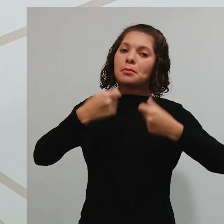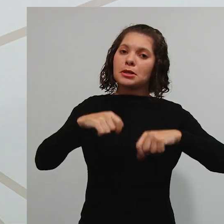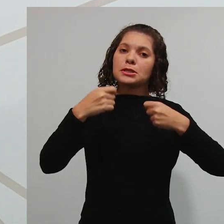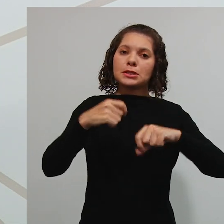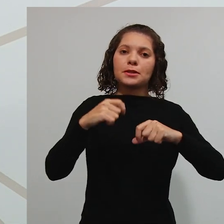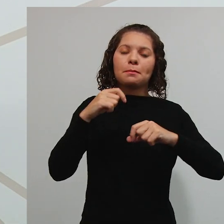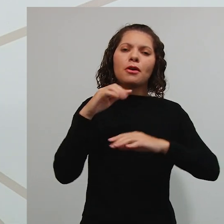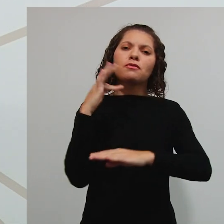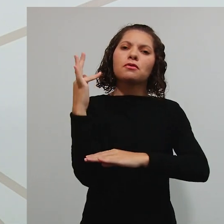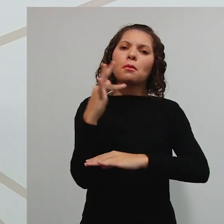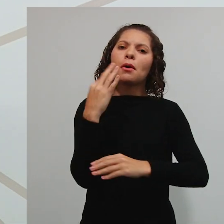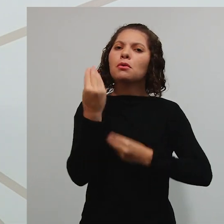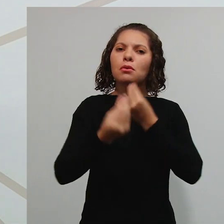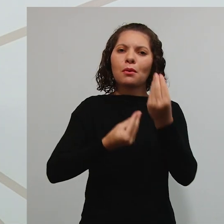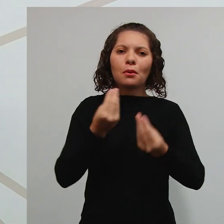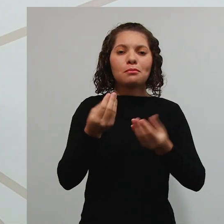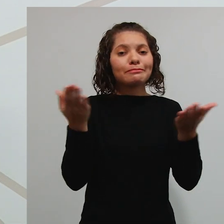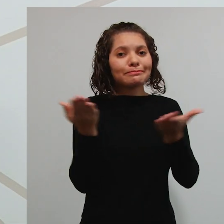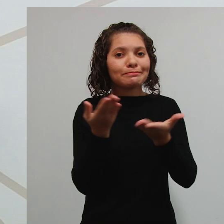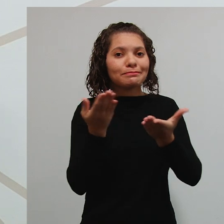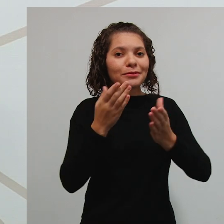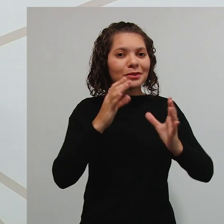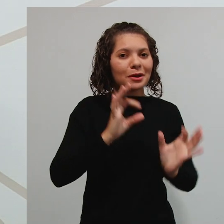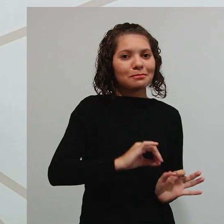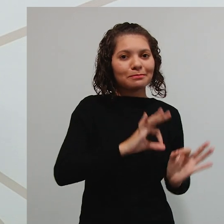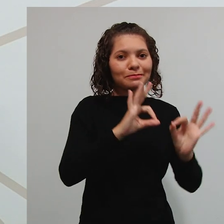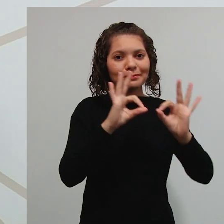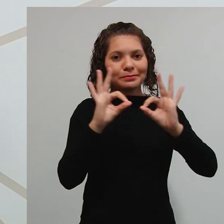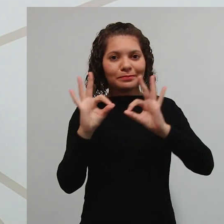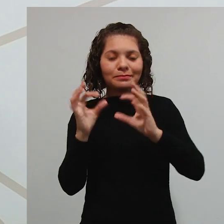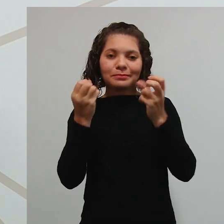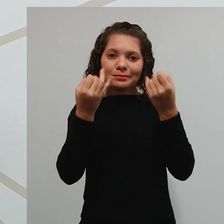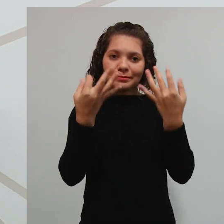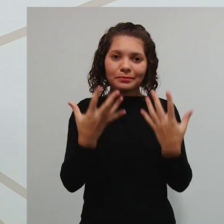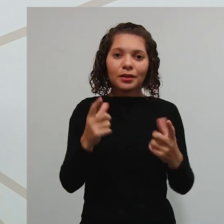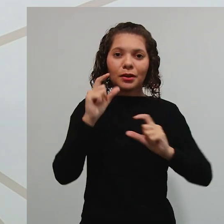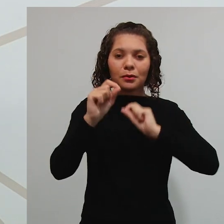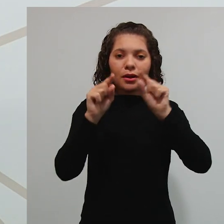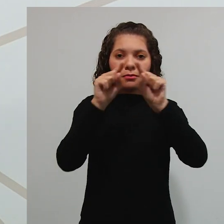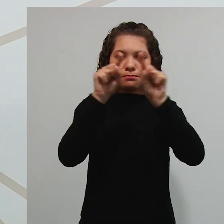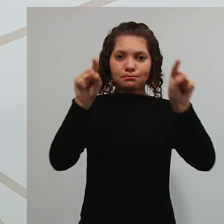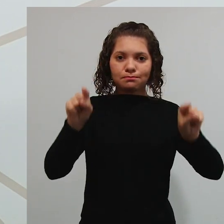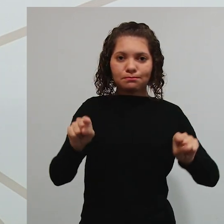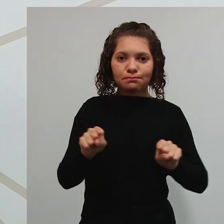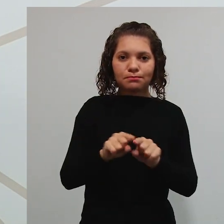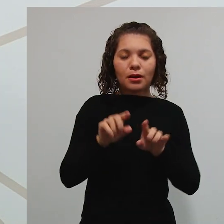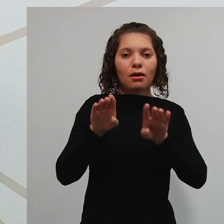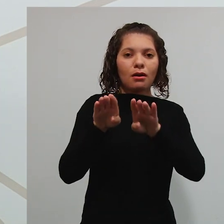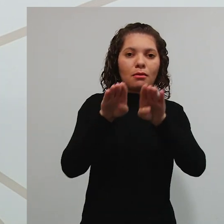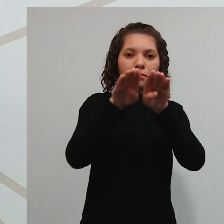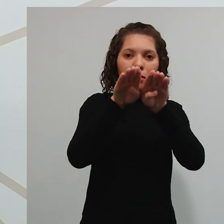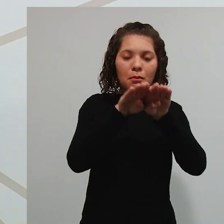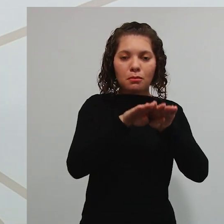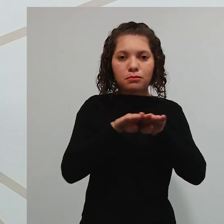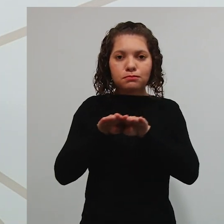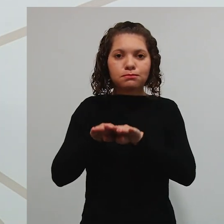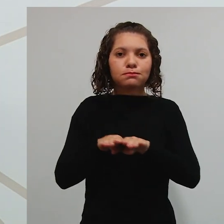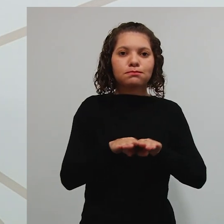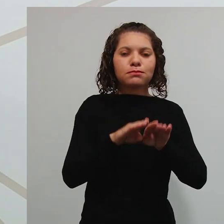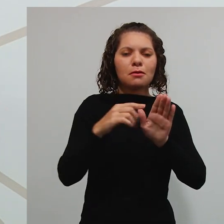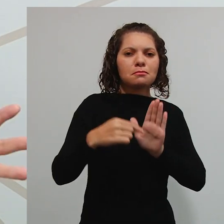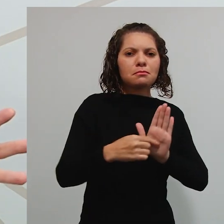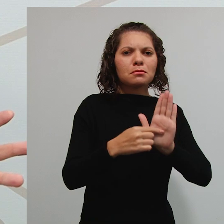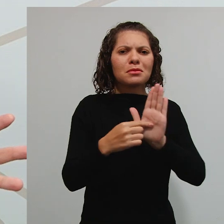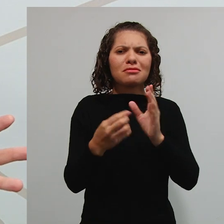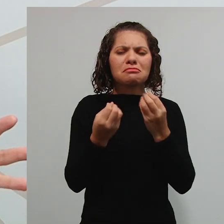A qualidade formal é essa que nós estamos discutindo nessa série, que é a formatação, a estrutura, a apresentação. Para